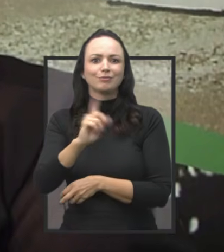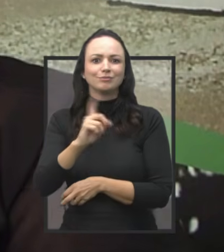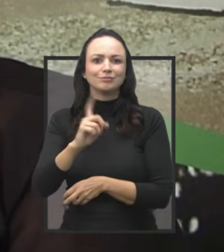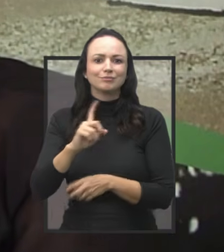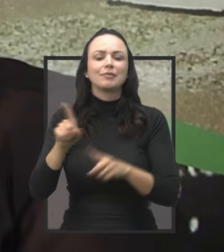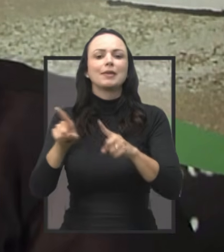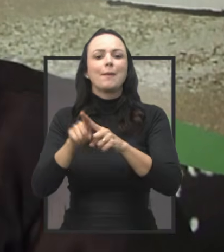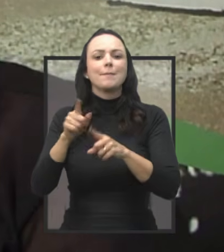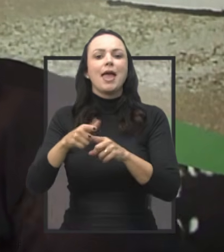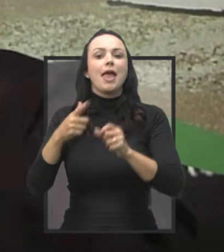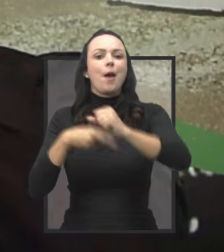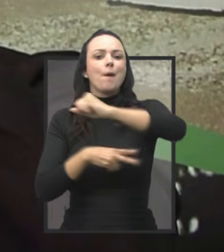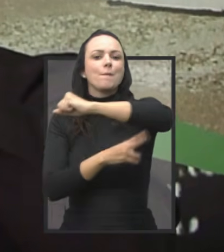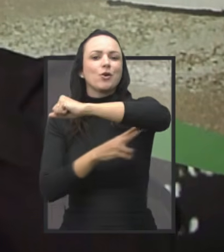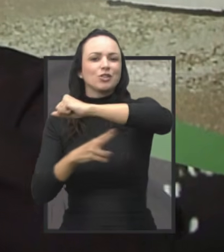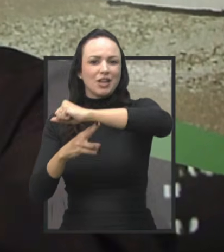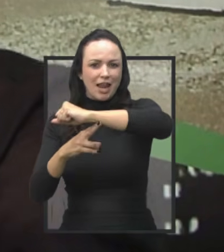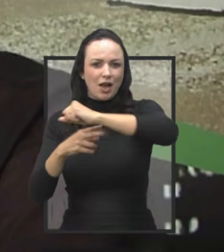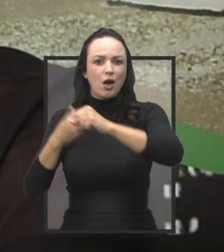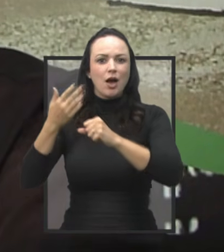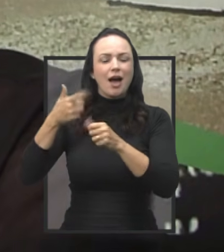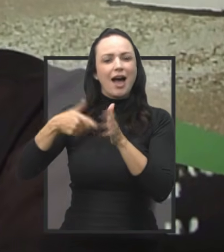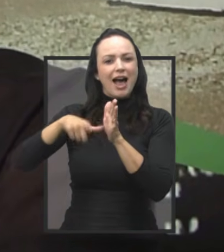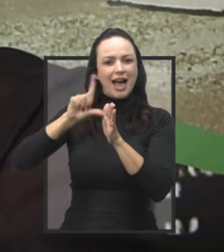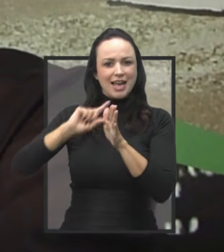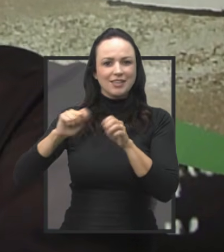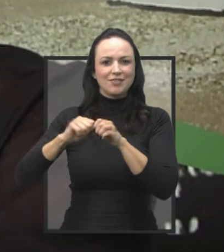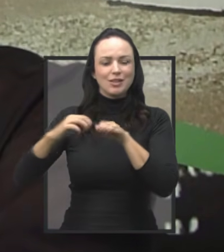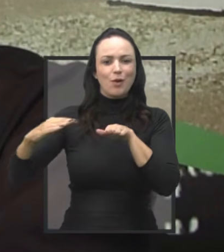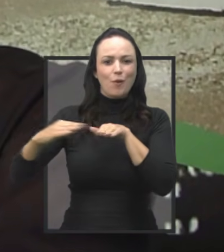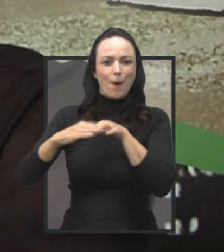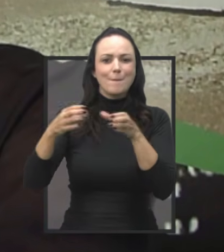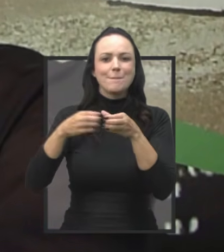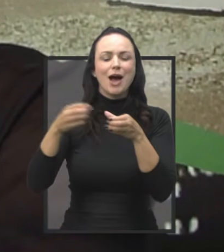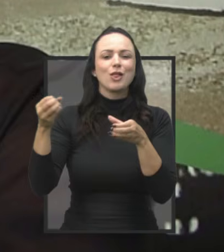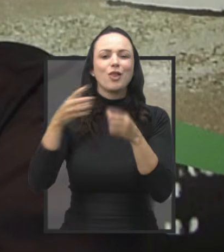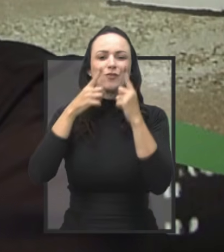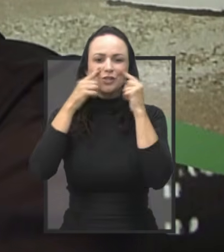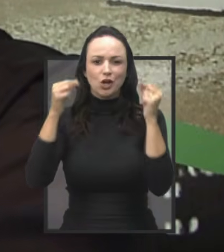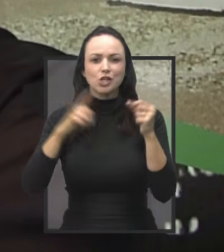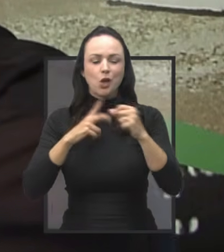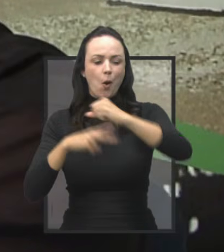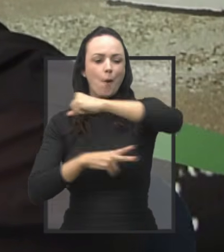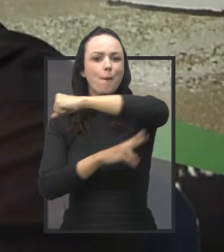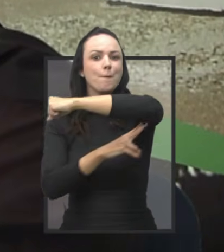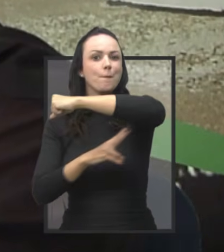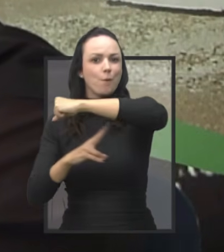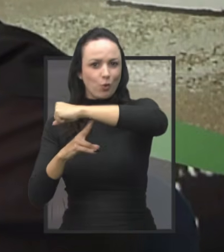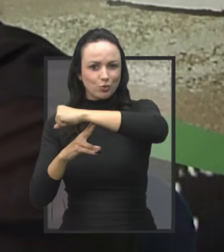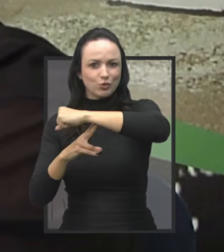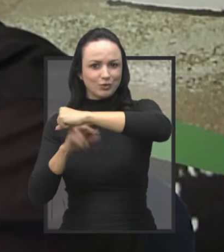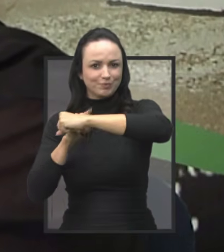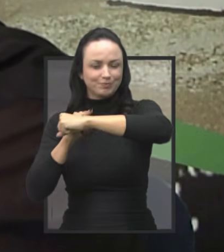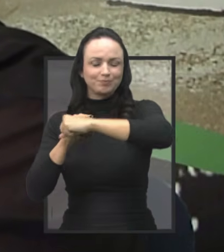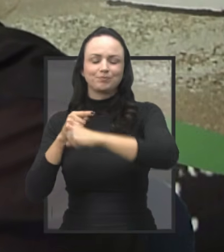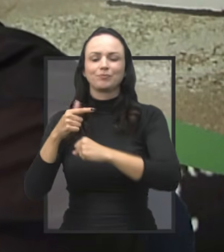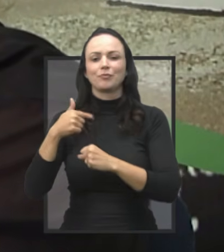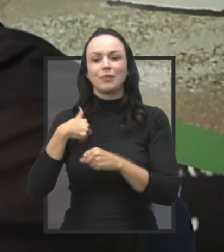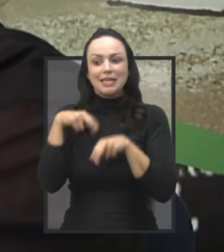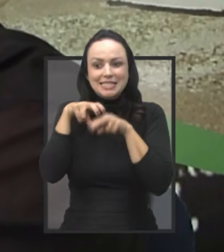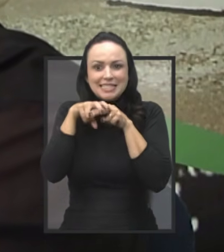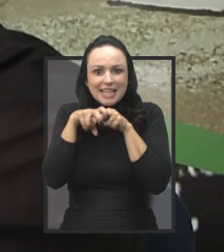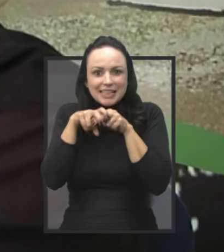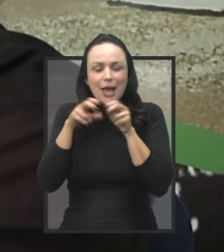O pontilhão, antes de ter esse cruzamento que nós temos aqui ligando o bairro da Nova Jaú, tinha um pontilhão. E aí toda vez que eu